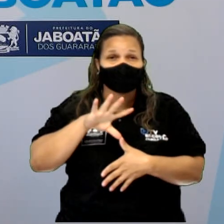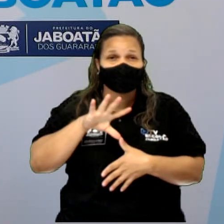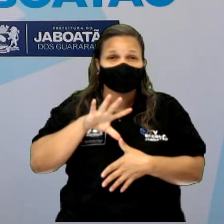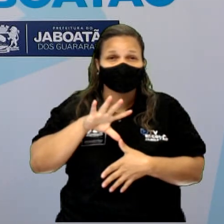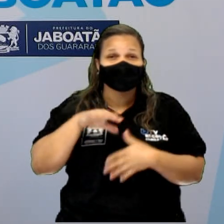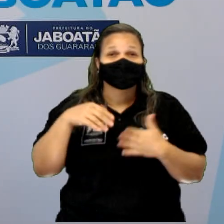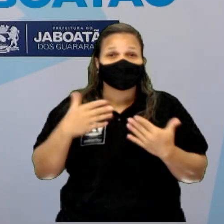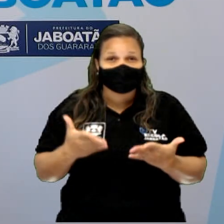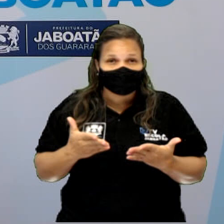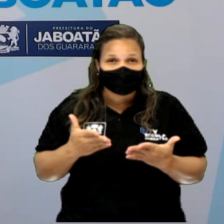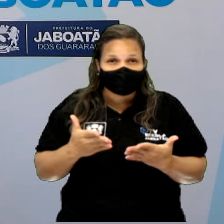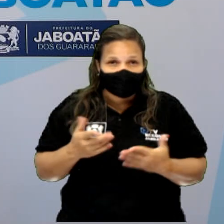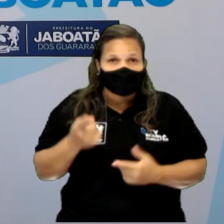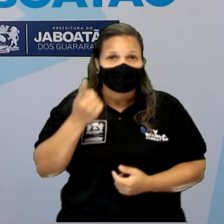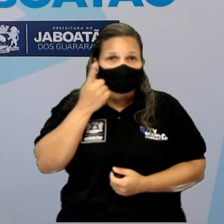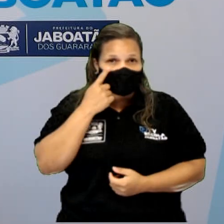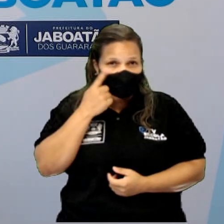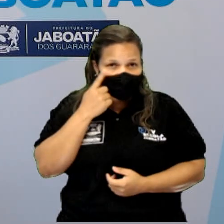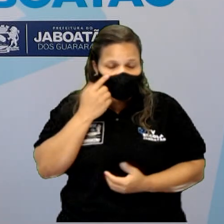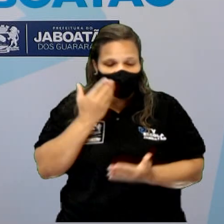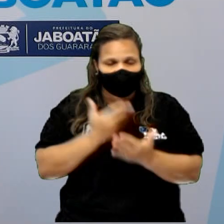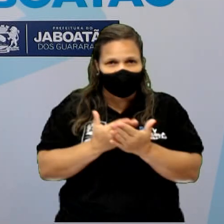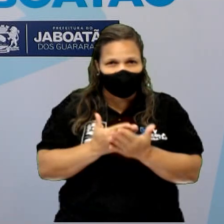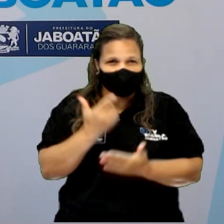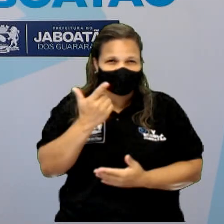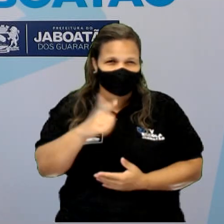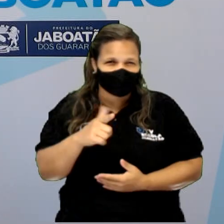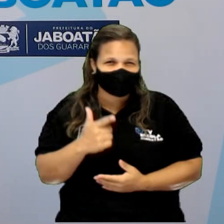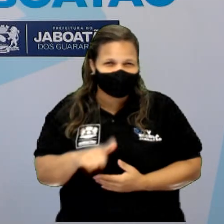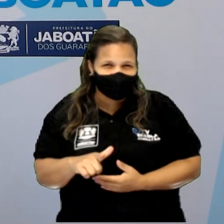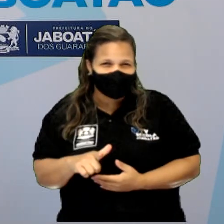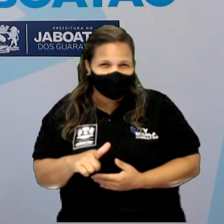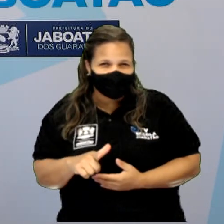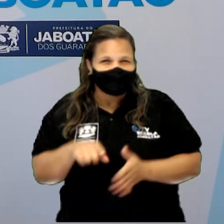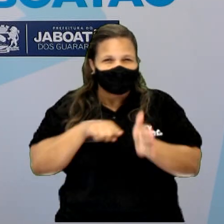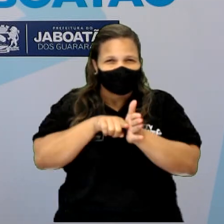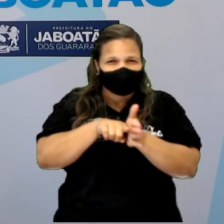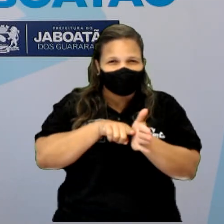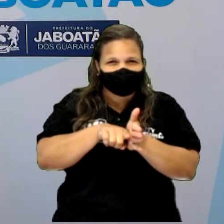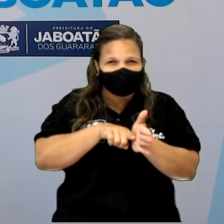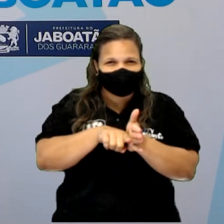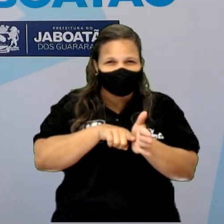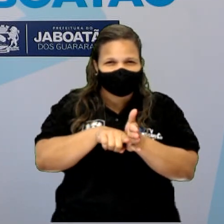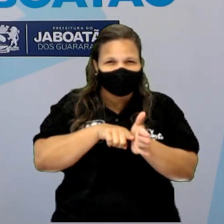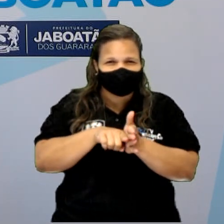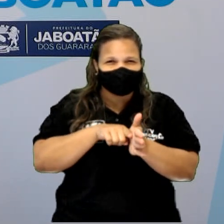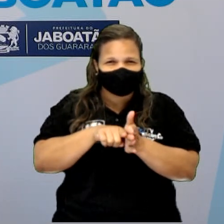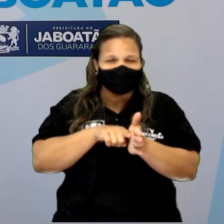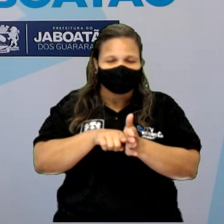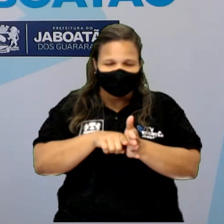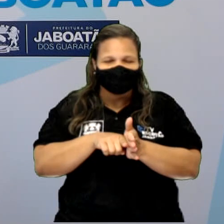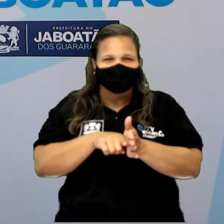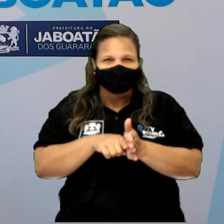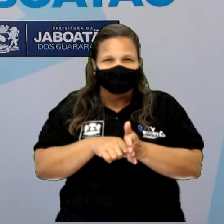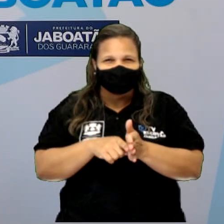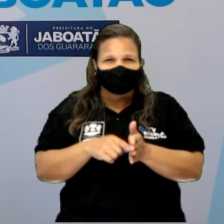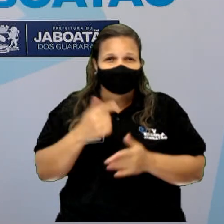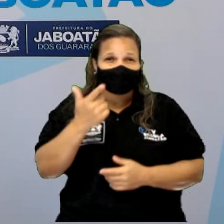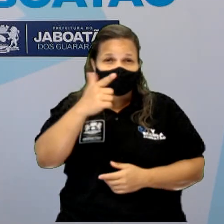Dê uma olhadinha na aula novamente, faça uma viagem no tempo, pesquise, abra a sua mente e faça que na